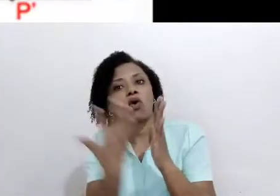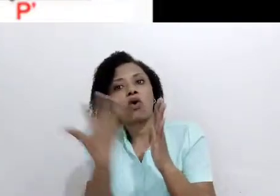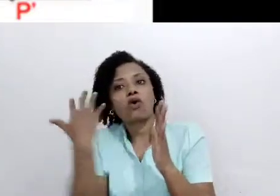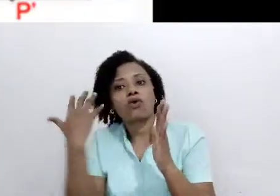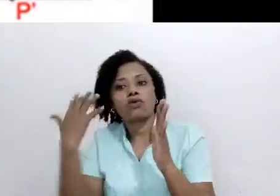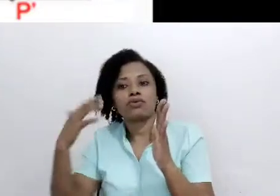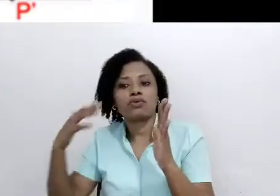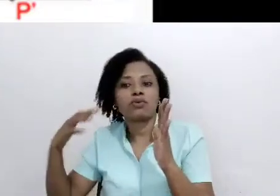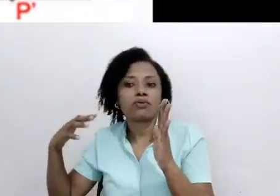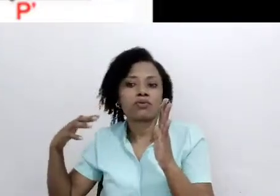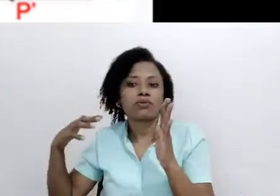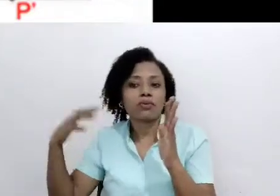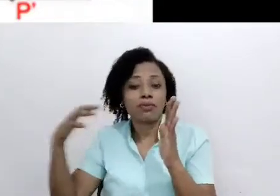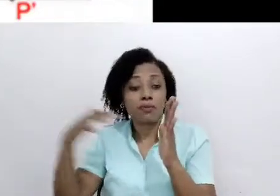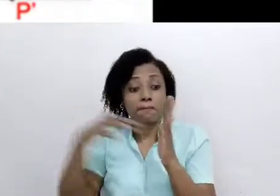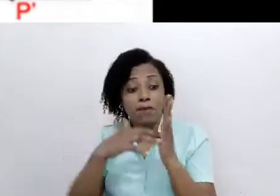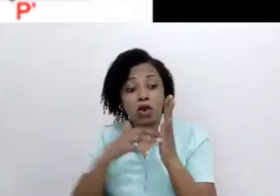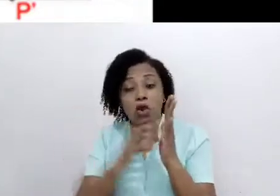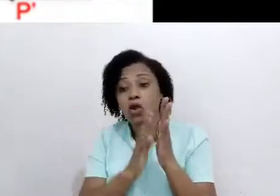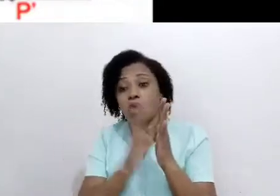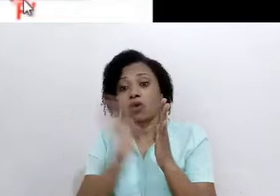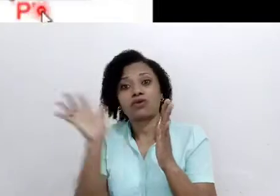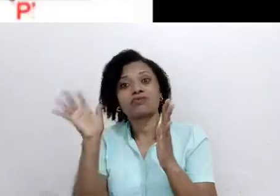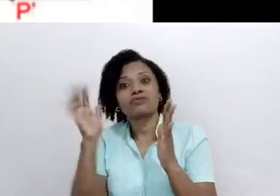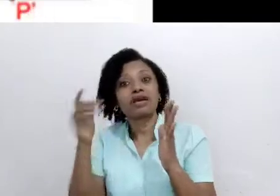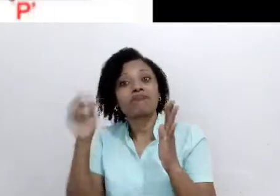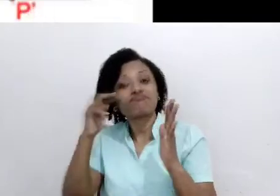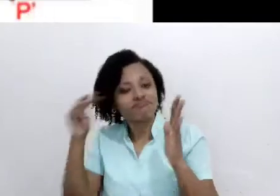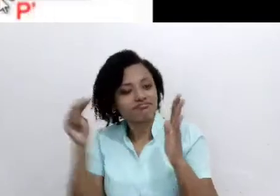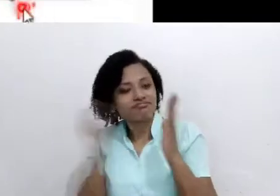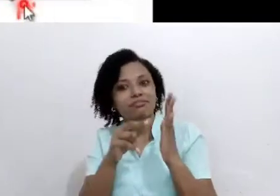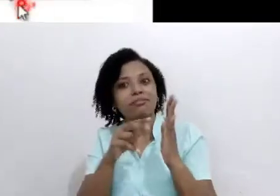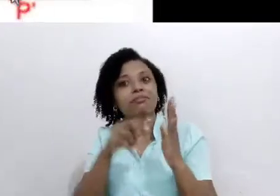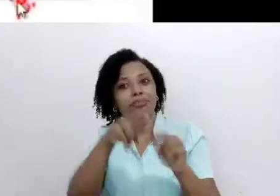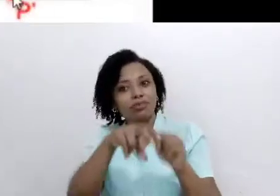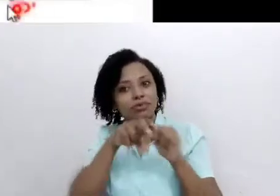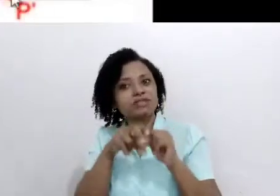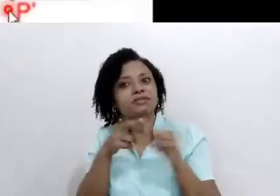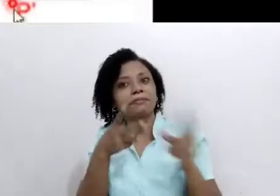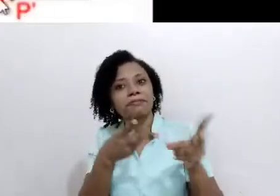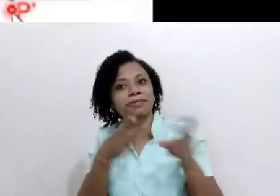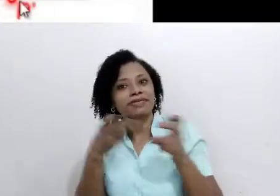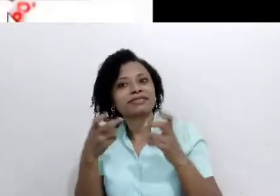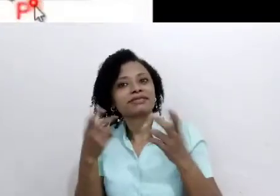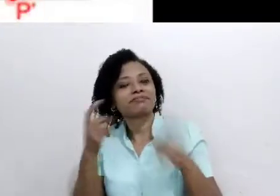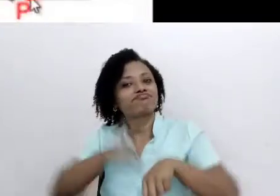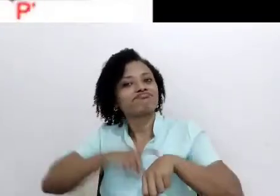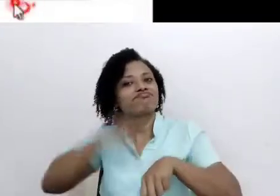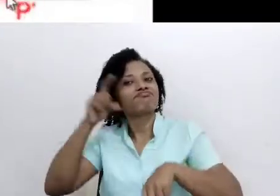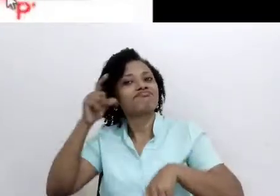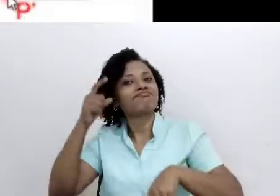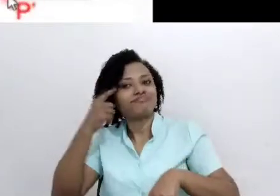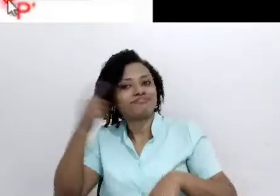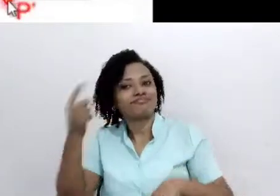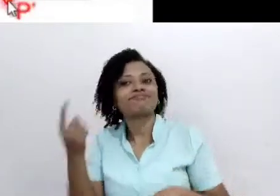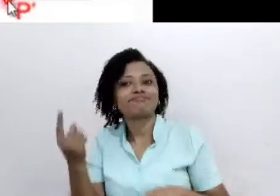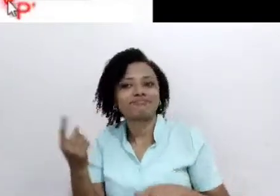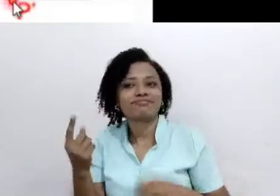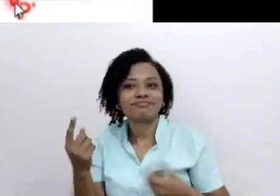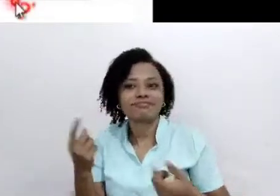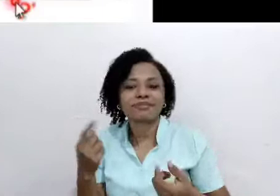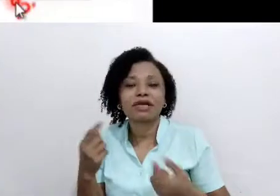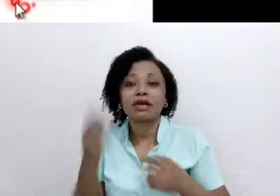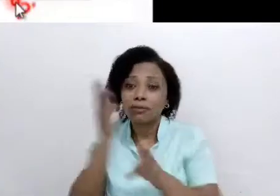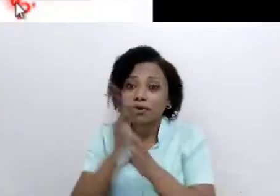maneira regular e o prolongamento desses raios forma justamente a nossa imagem do outro lado